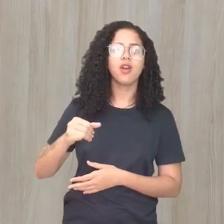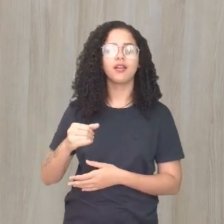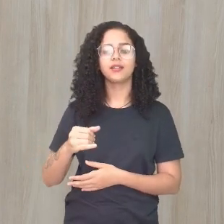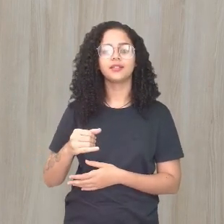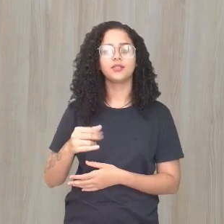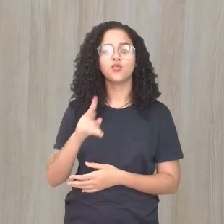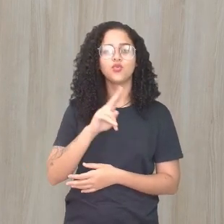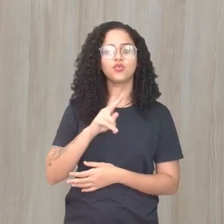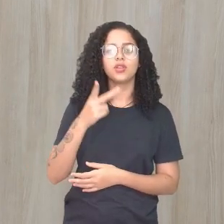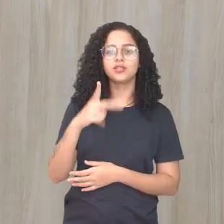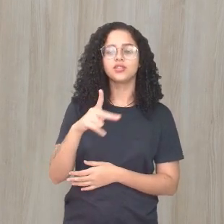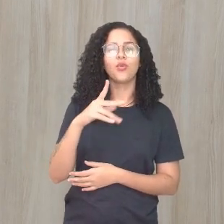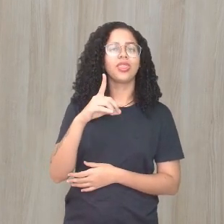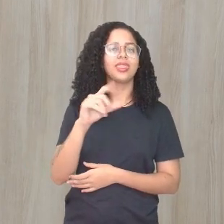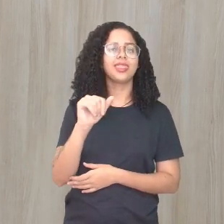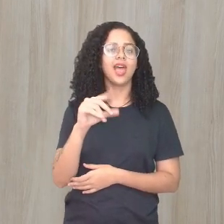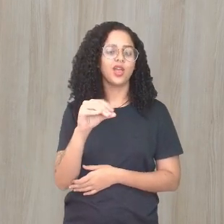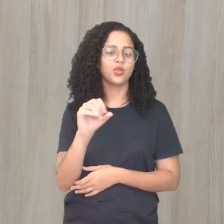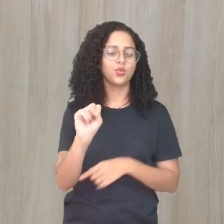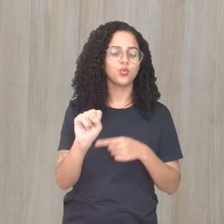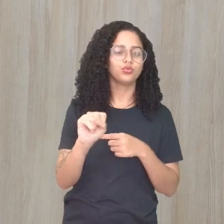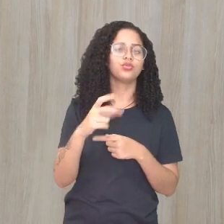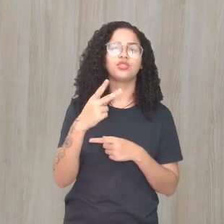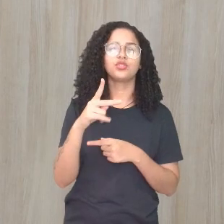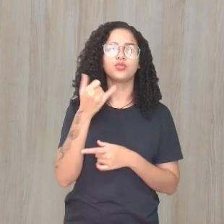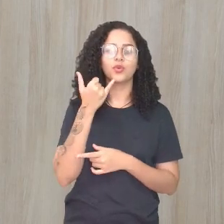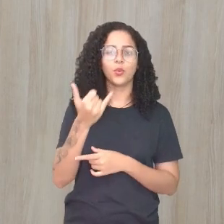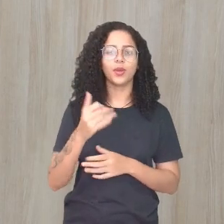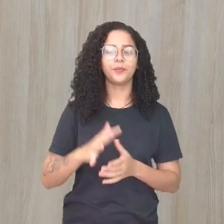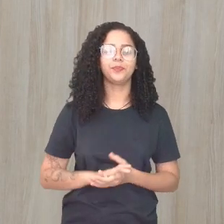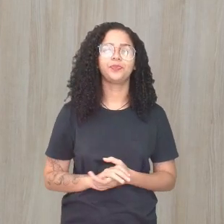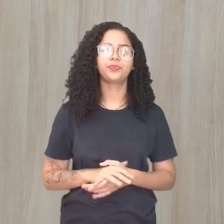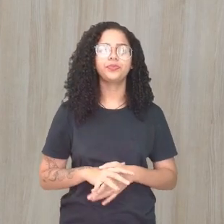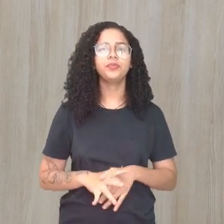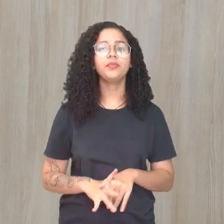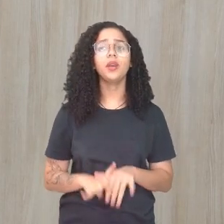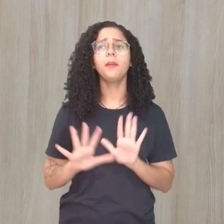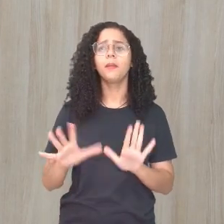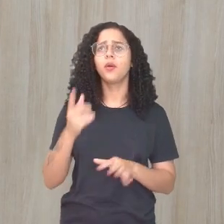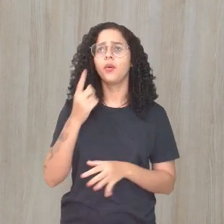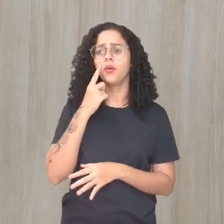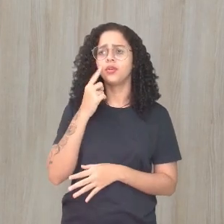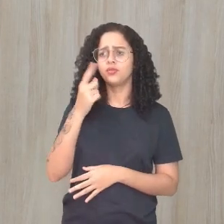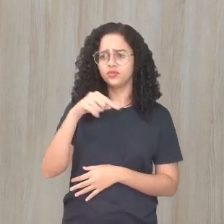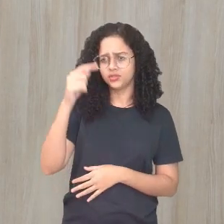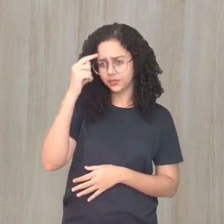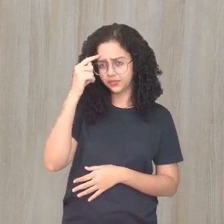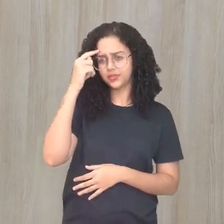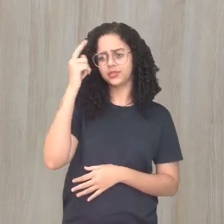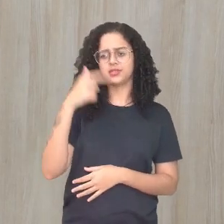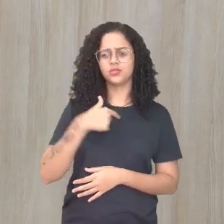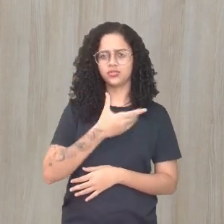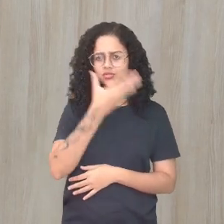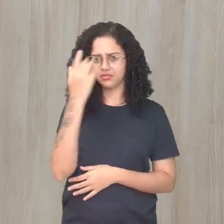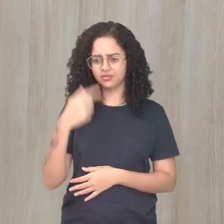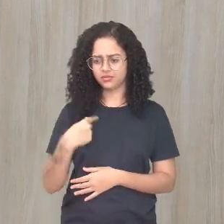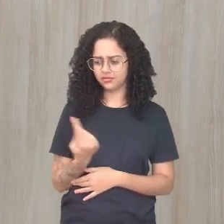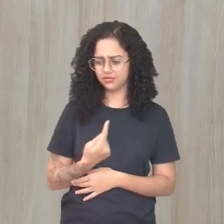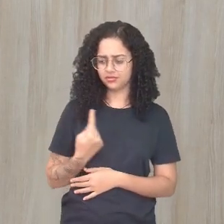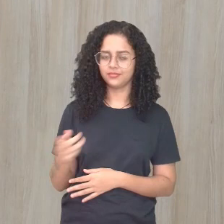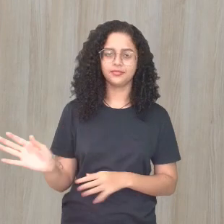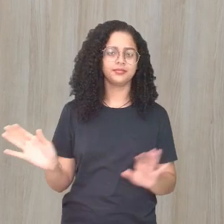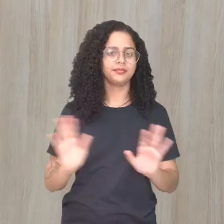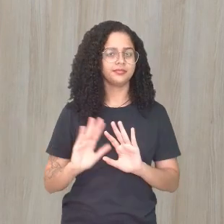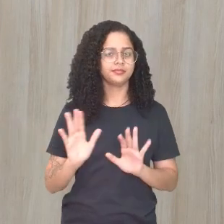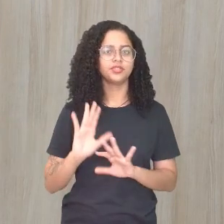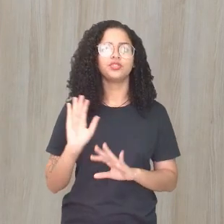seu plano de dados do celular. Mas olha, vocês estão pensando que eu esqueci, né? Eu estou sozinho não. Eu